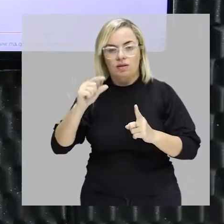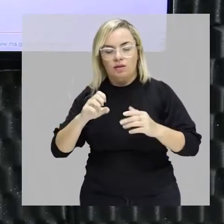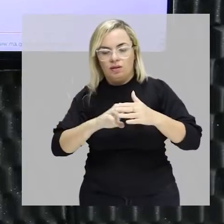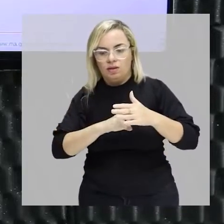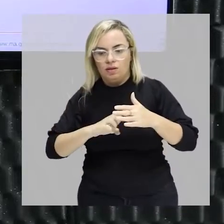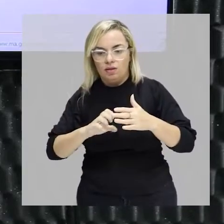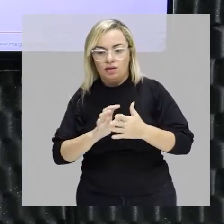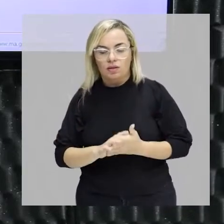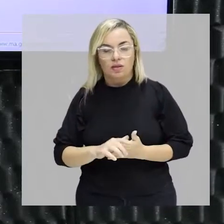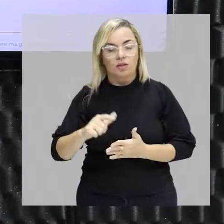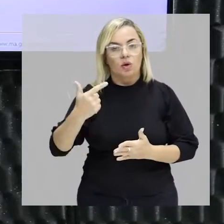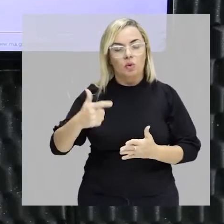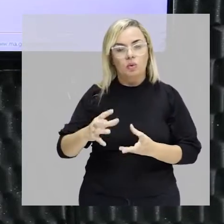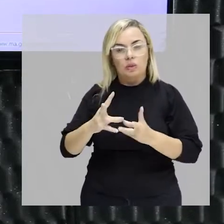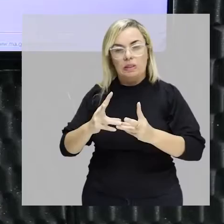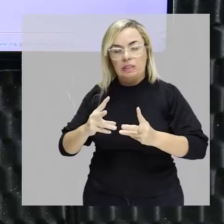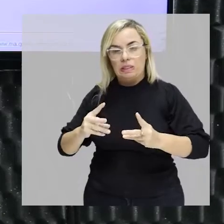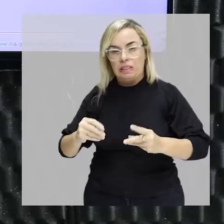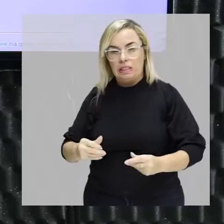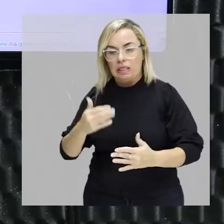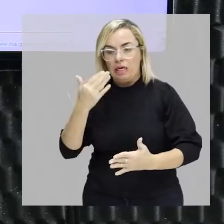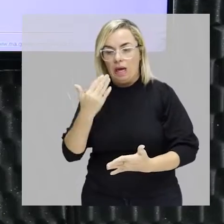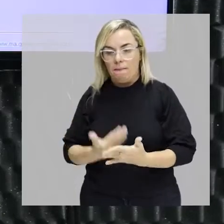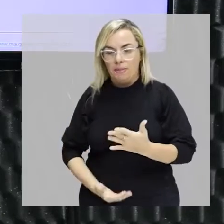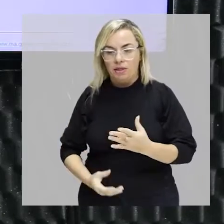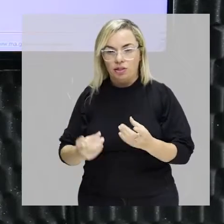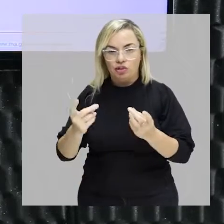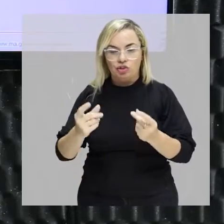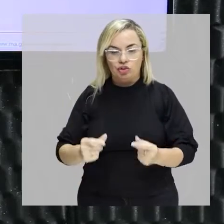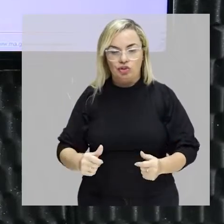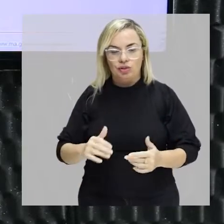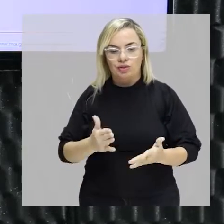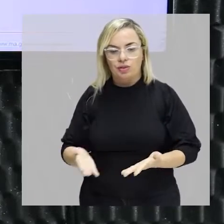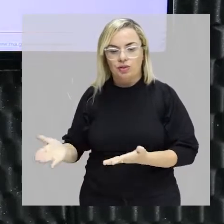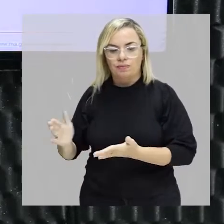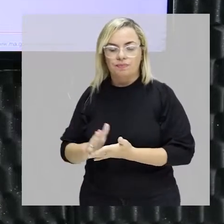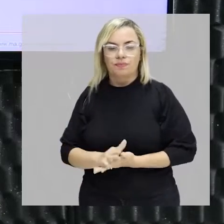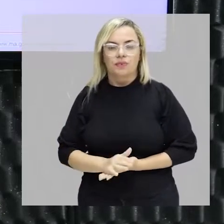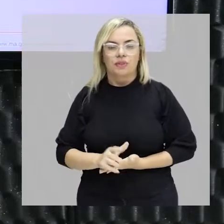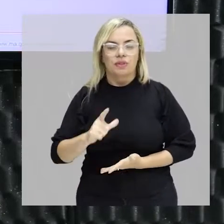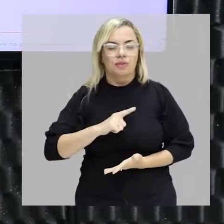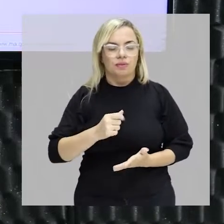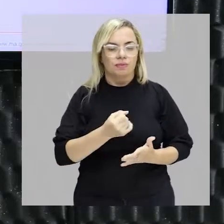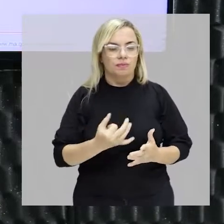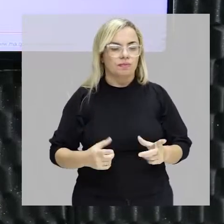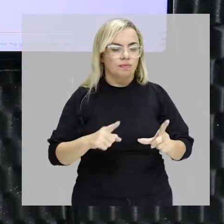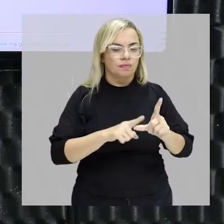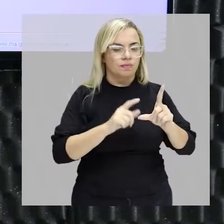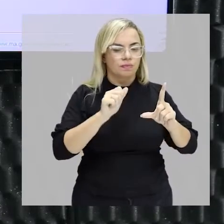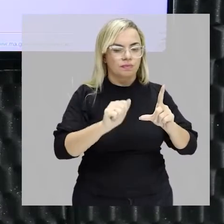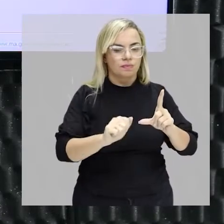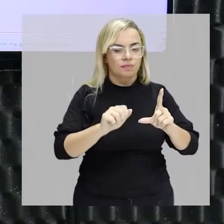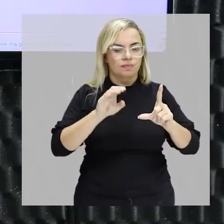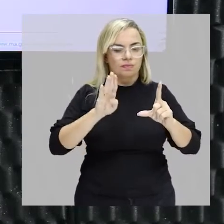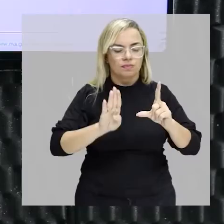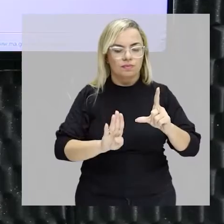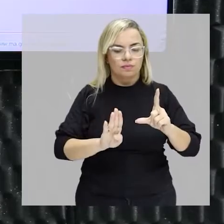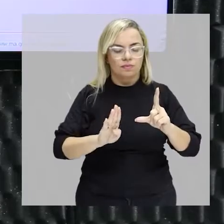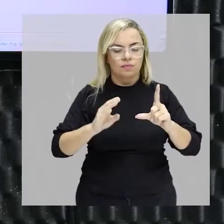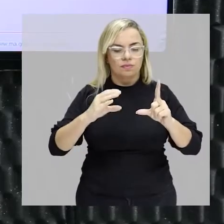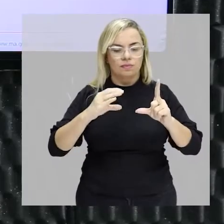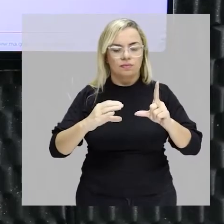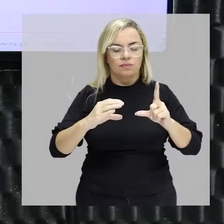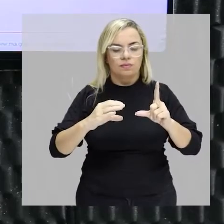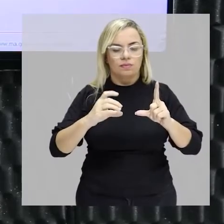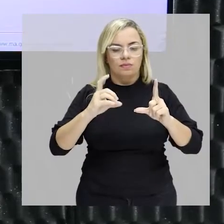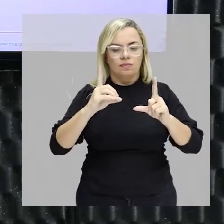microempresa não tenha prejuízo no mês? E aí nós temos as quantidades, na letra A, 26, na B, 46, na C,